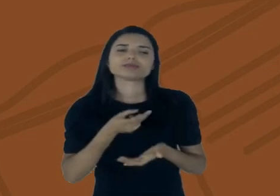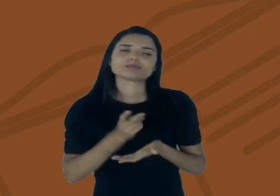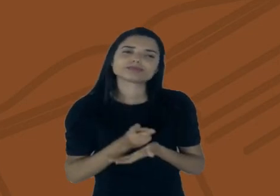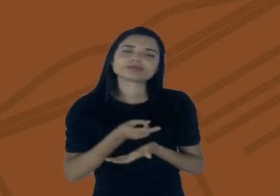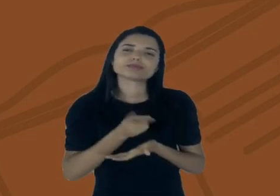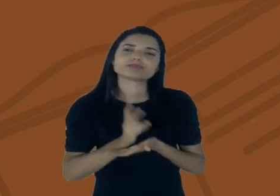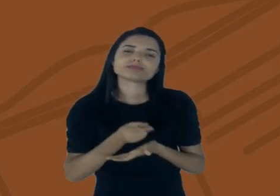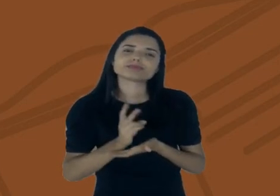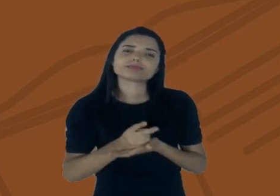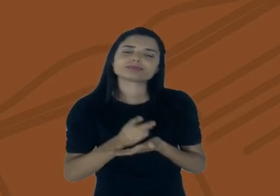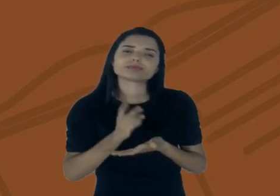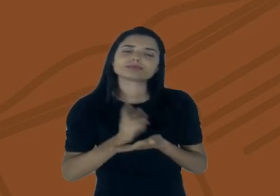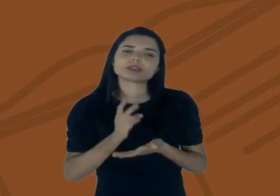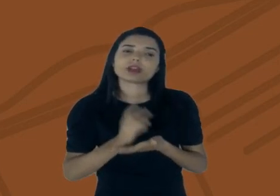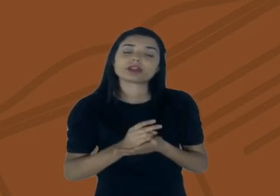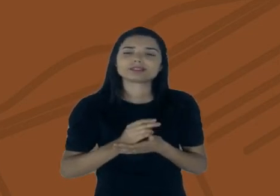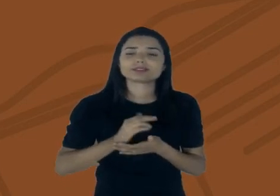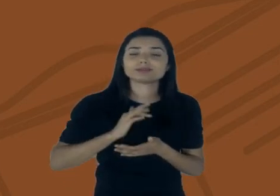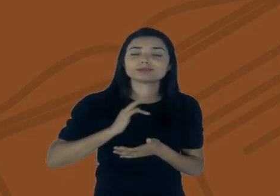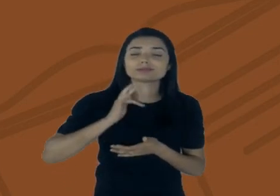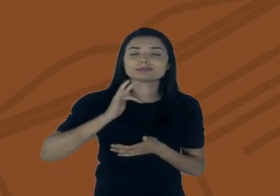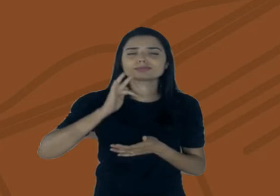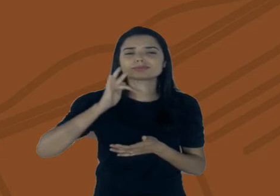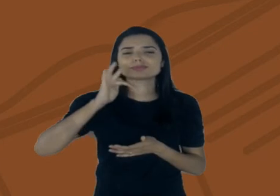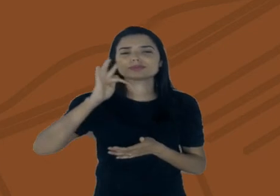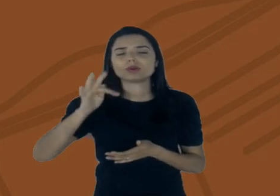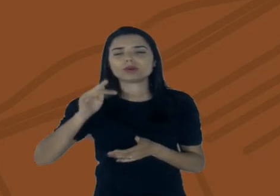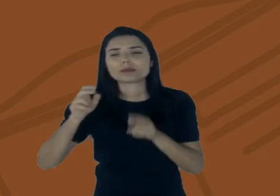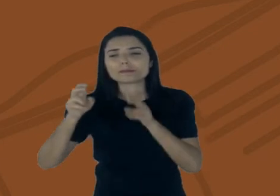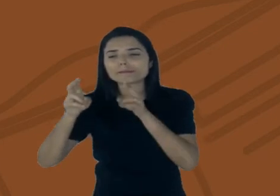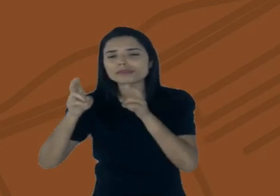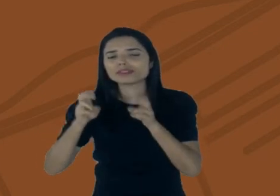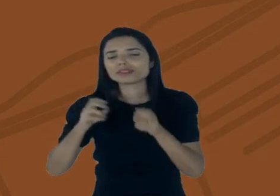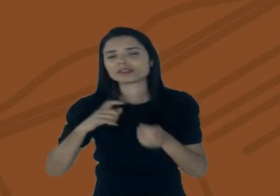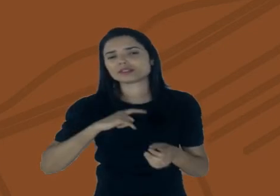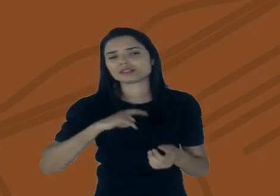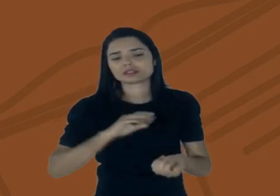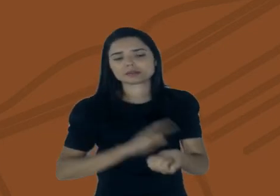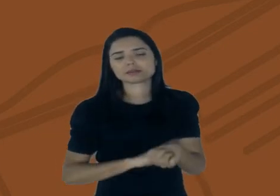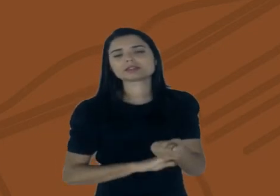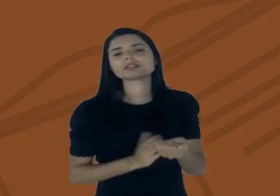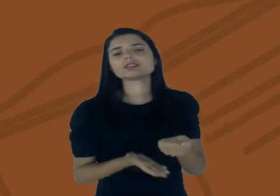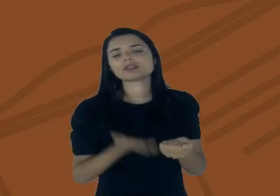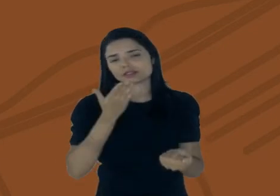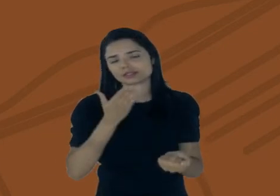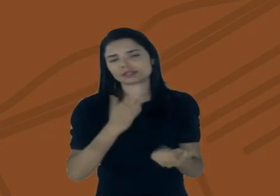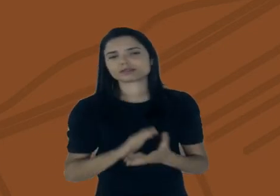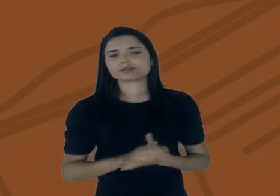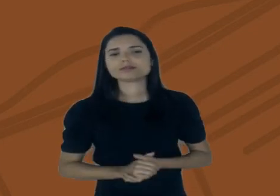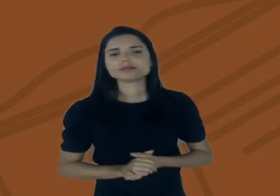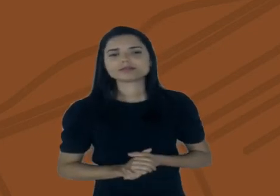quando acontece outros incidentes, é que vai descobrir até que está com essa patologia.